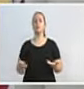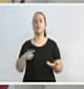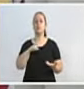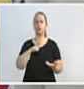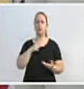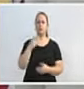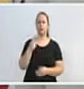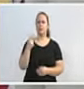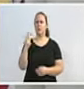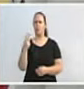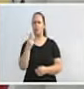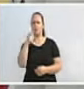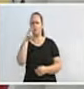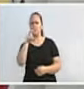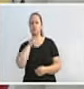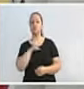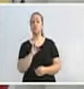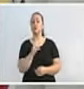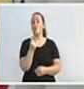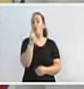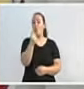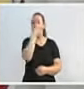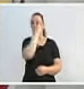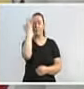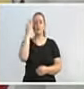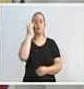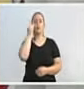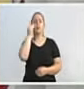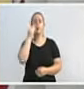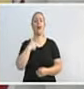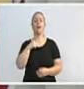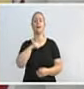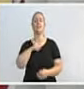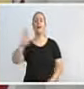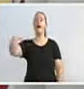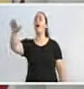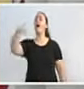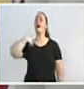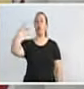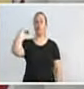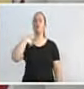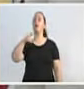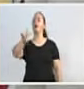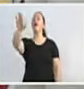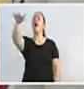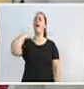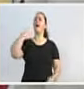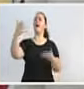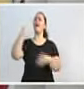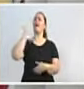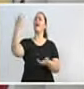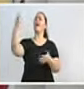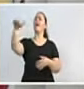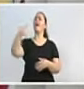35 municípios, que teve um candidato só, porque ninguém quis. Aí apareceu um louco lá dizendo que queria. Então a coragem de ter sido